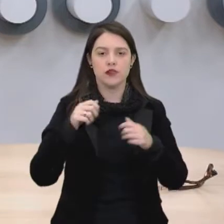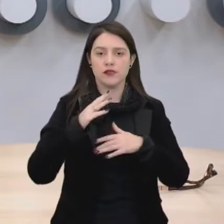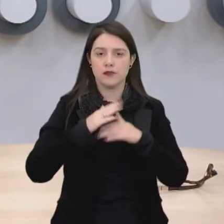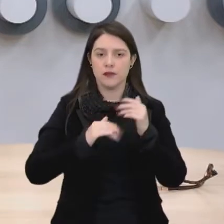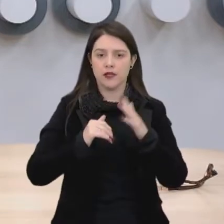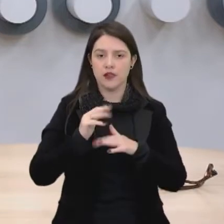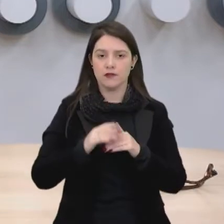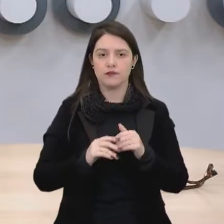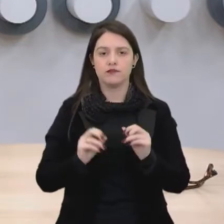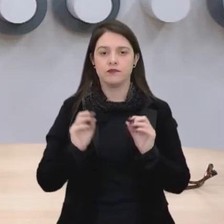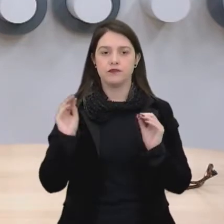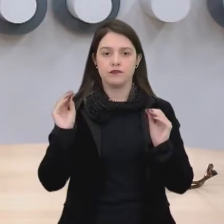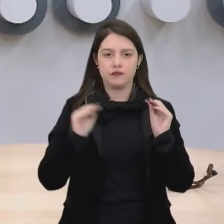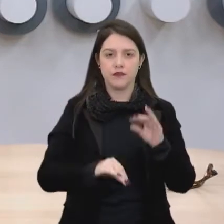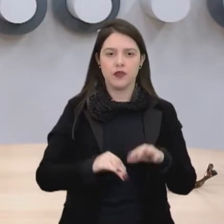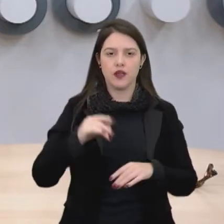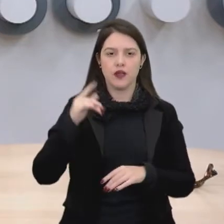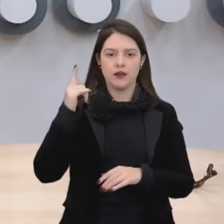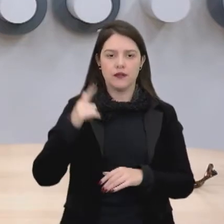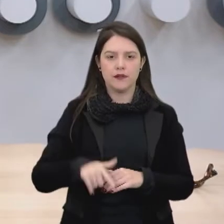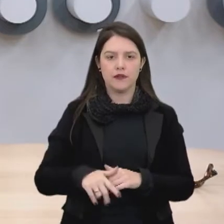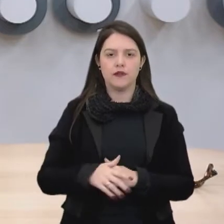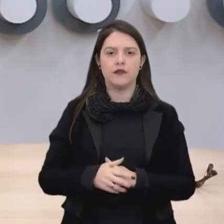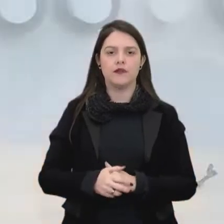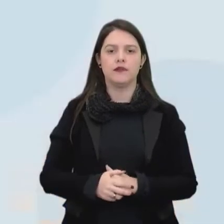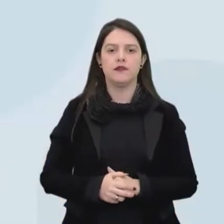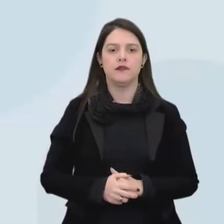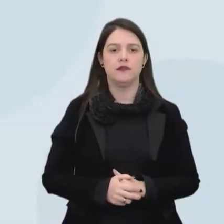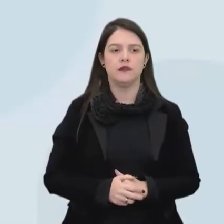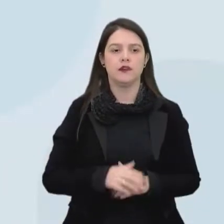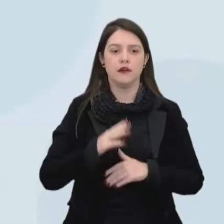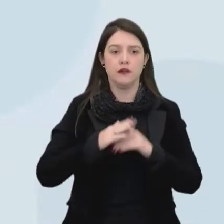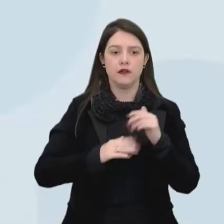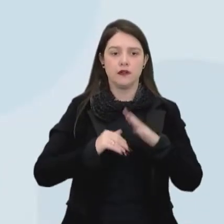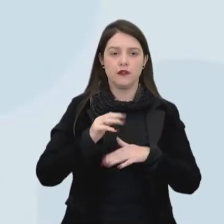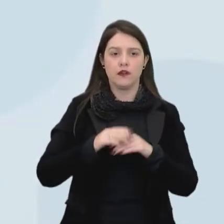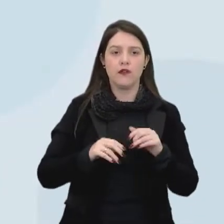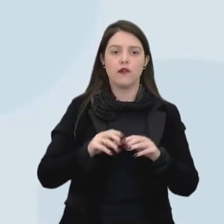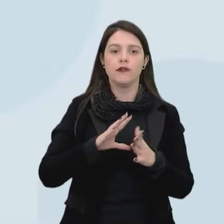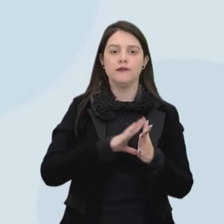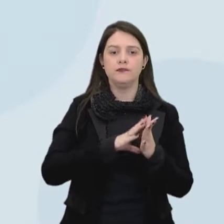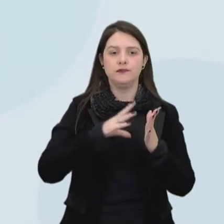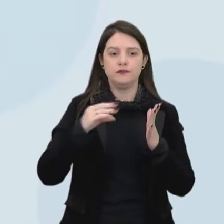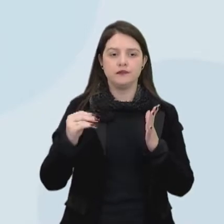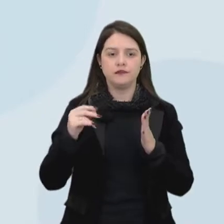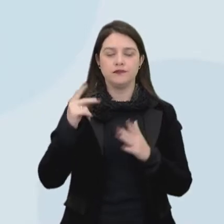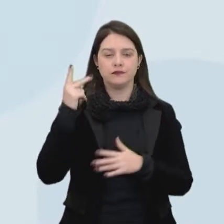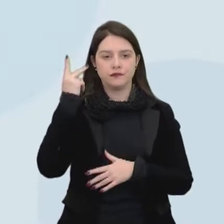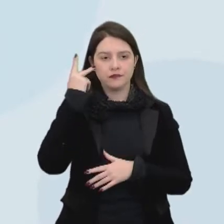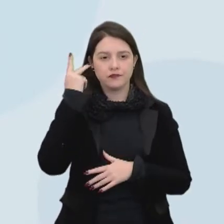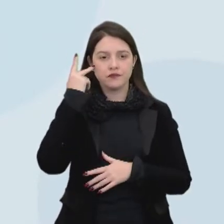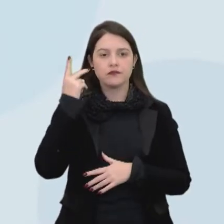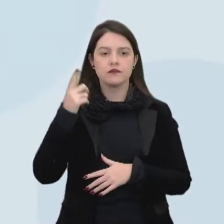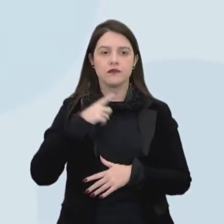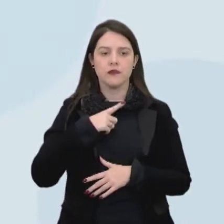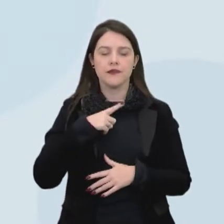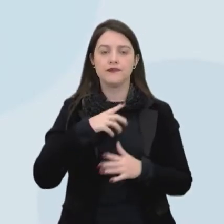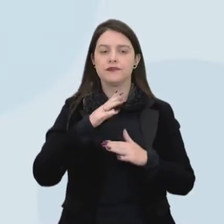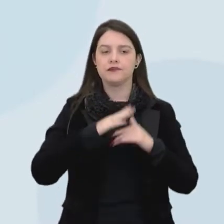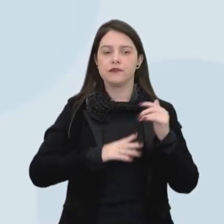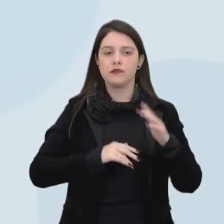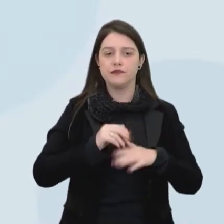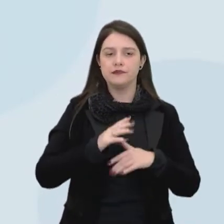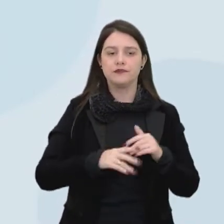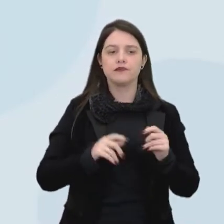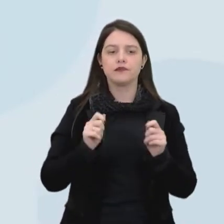habilidades. Vamos lá para a próxima habilidades, que são as habilidades do currículo paulista. Nós temos aí as habilidades